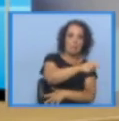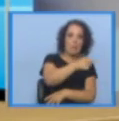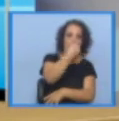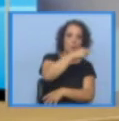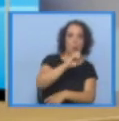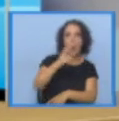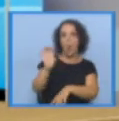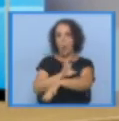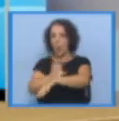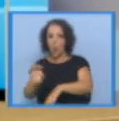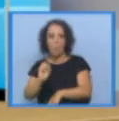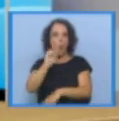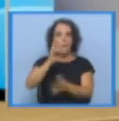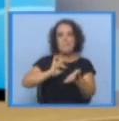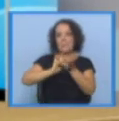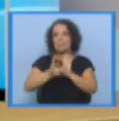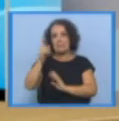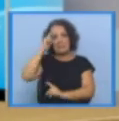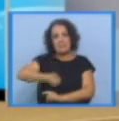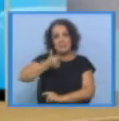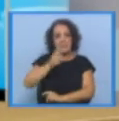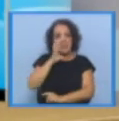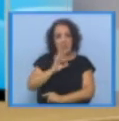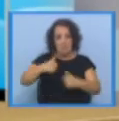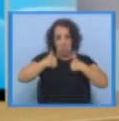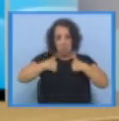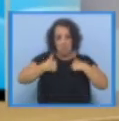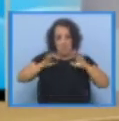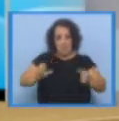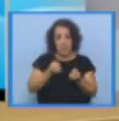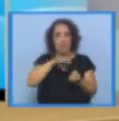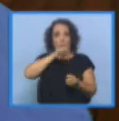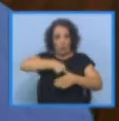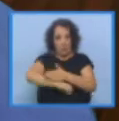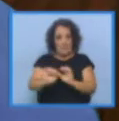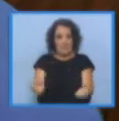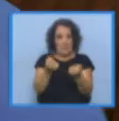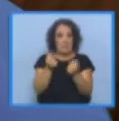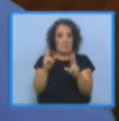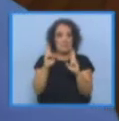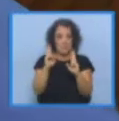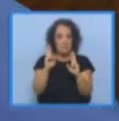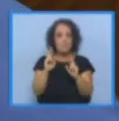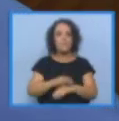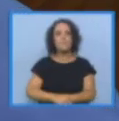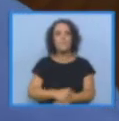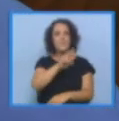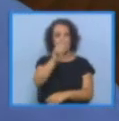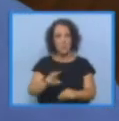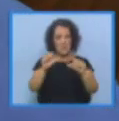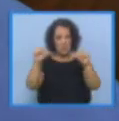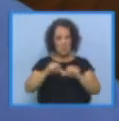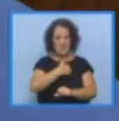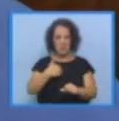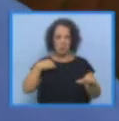na esperança de poderem salvar os seus filhos e de se poderem salvar a elas mesmas. O sistema de saúde entrou totalmente